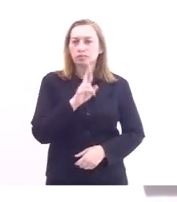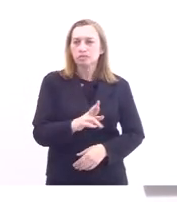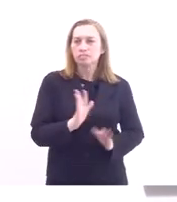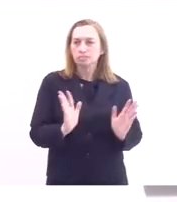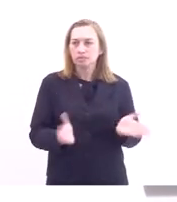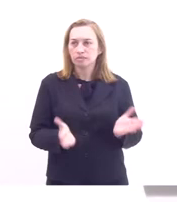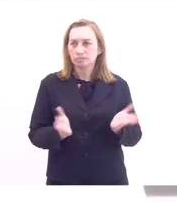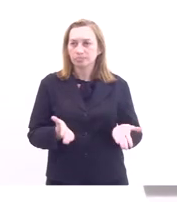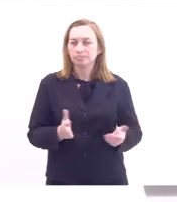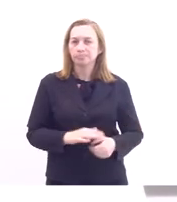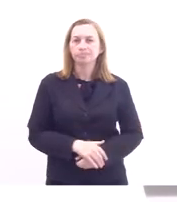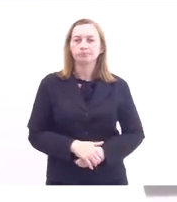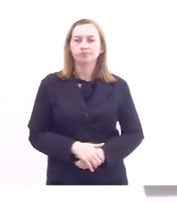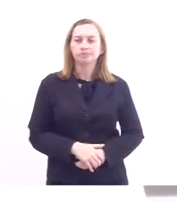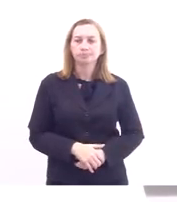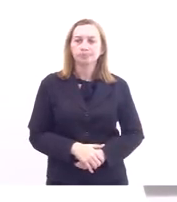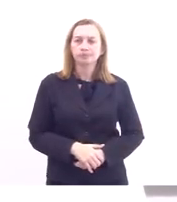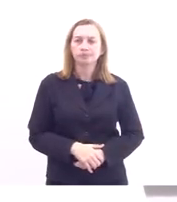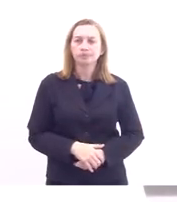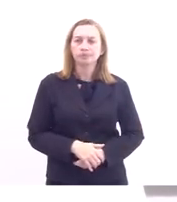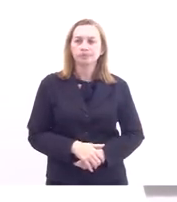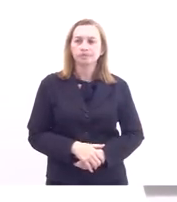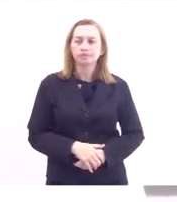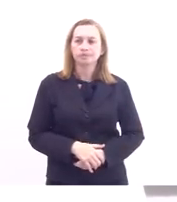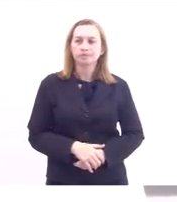enquanto, ele mantém a